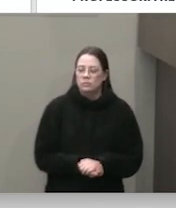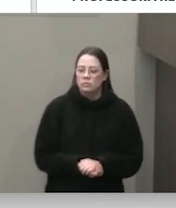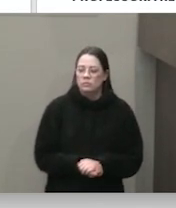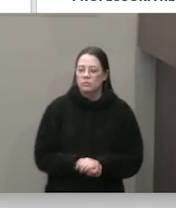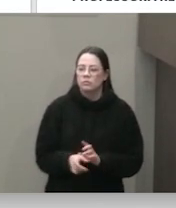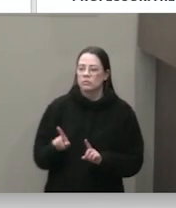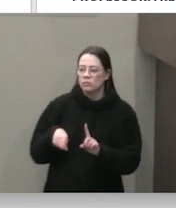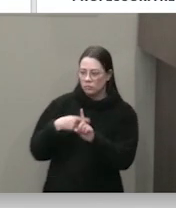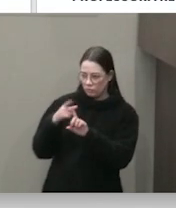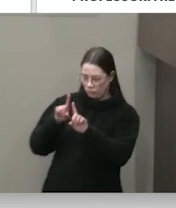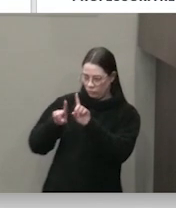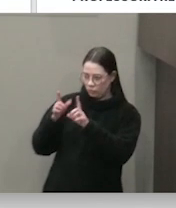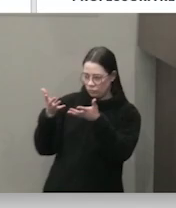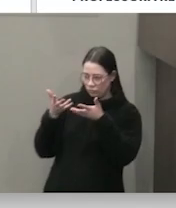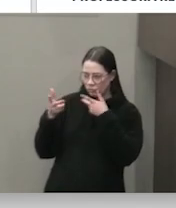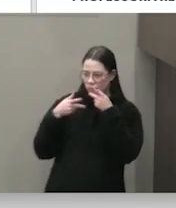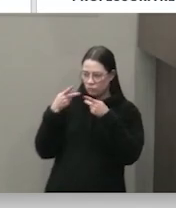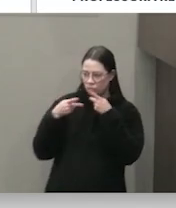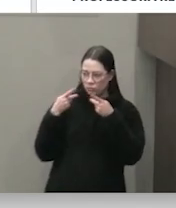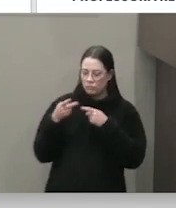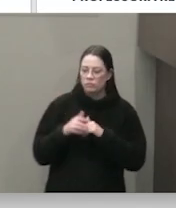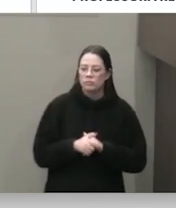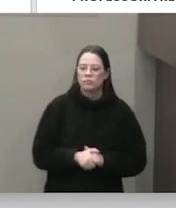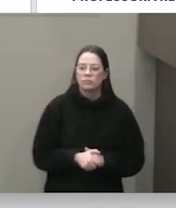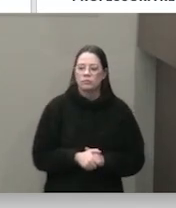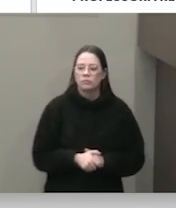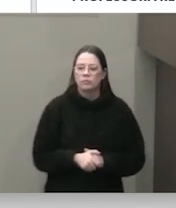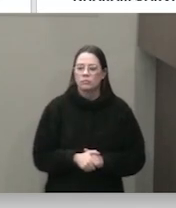Mais algum vereador? Vereador...